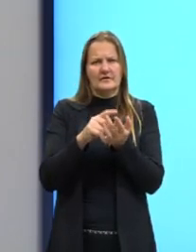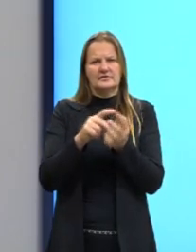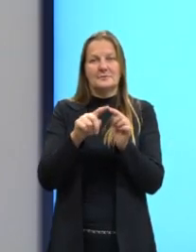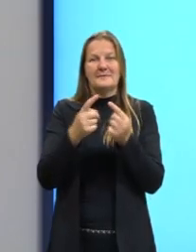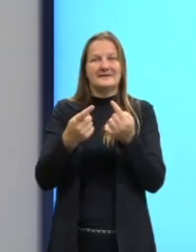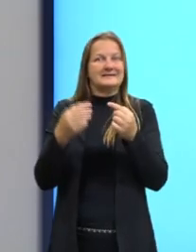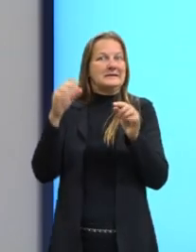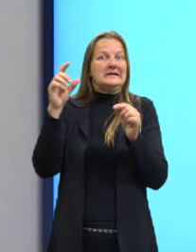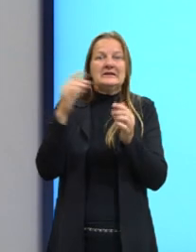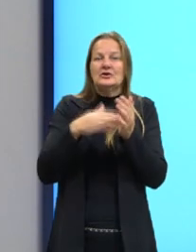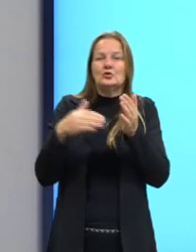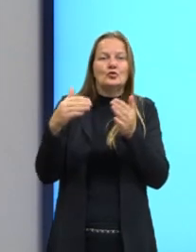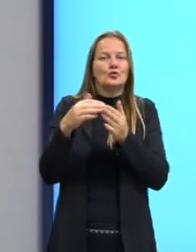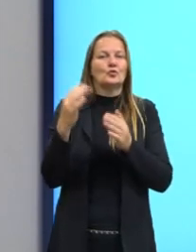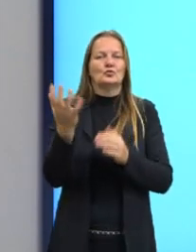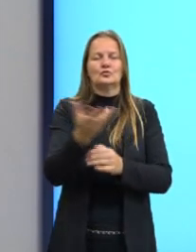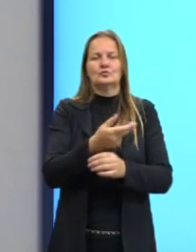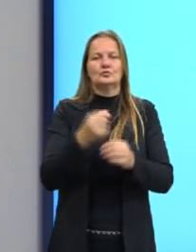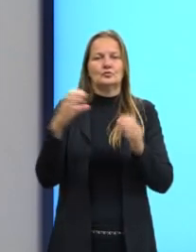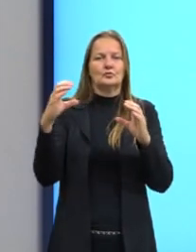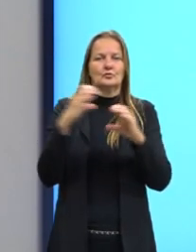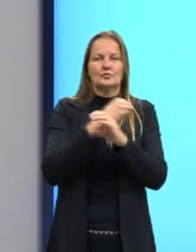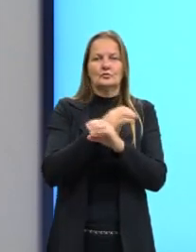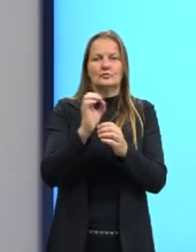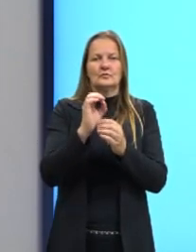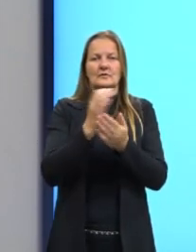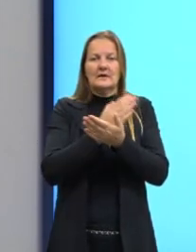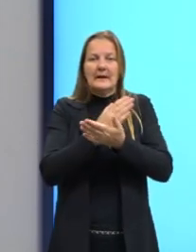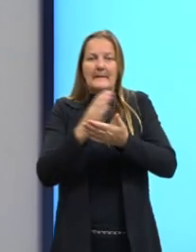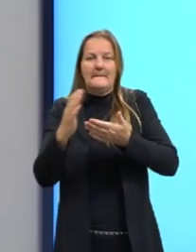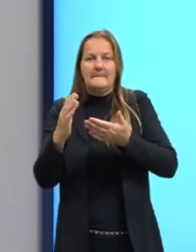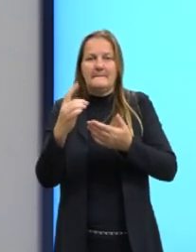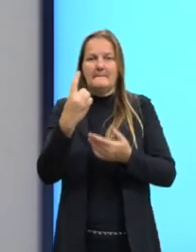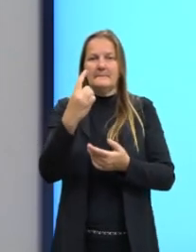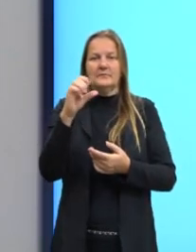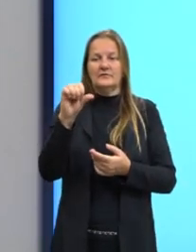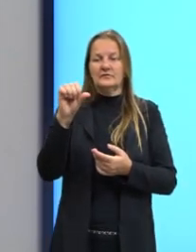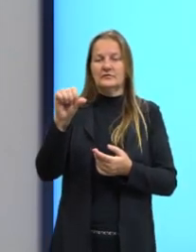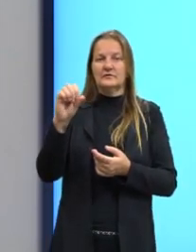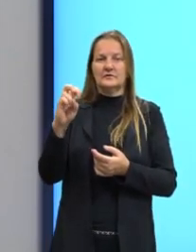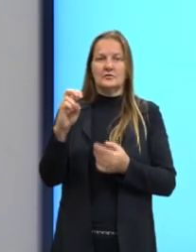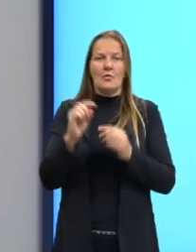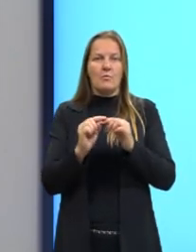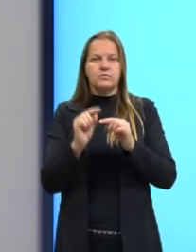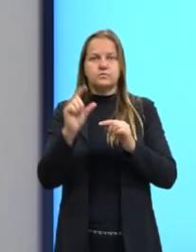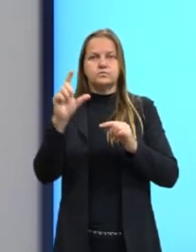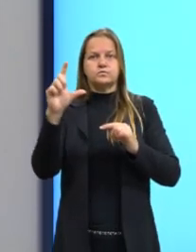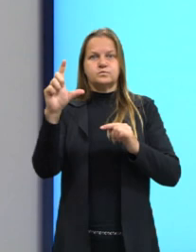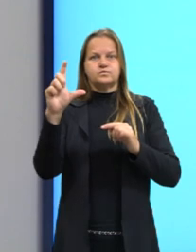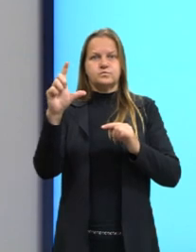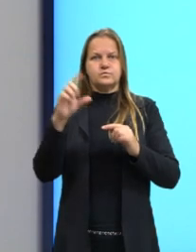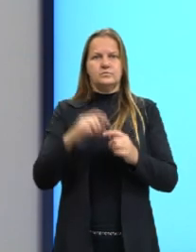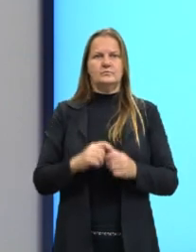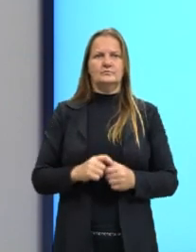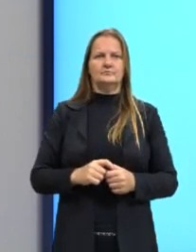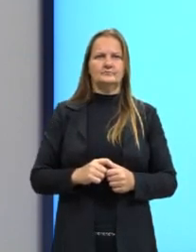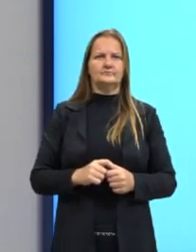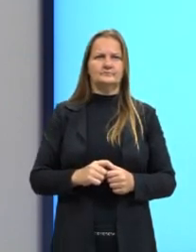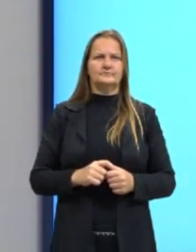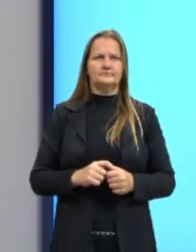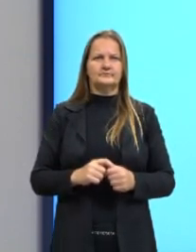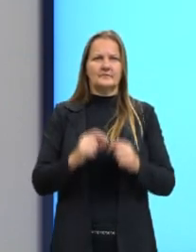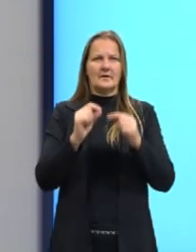taxa decrescente nós temos que o gráfico é de crescendo a partir de 95 cresce se essa essa esse